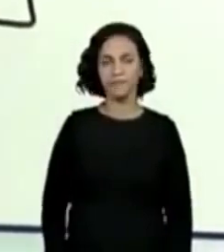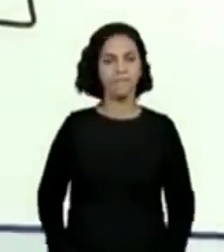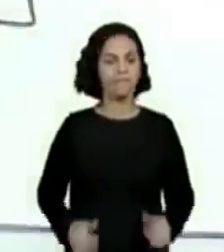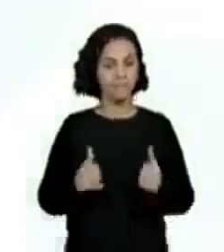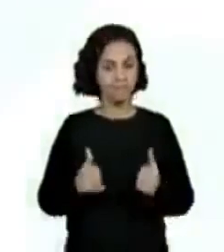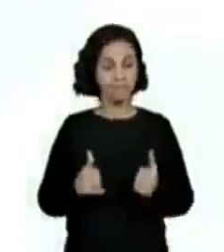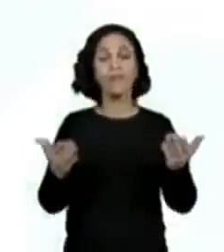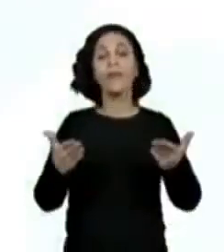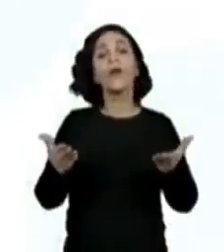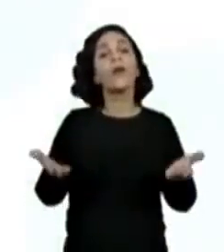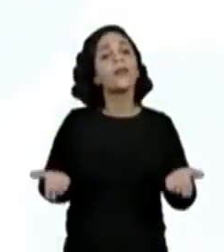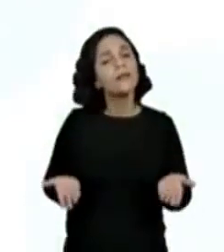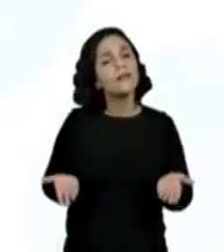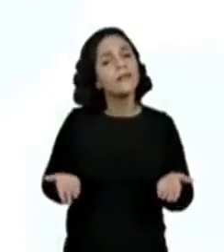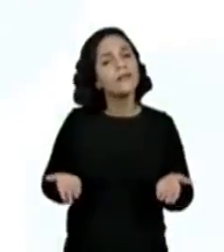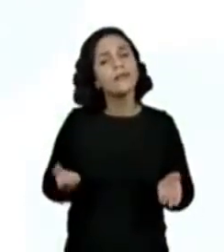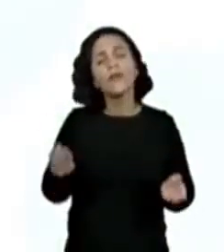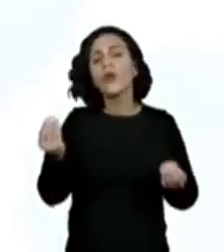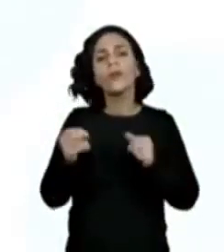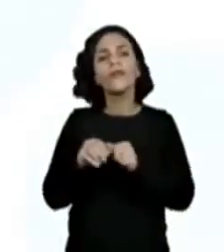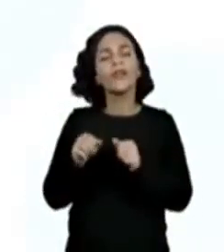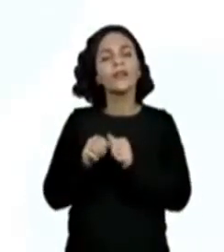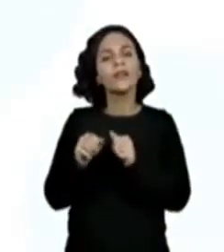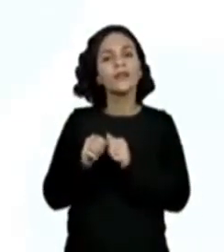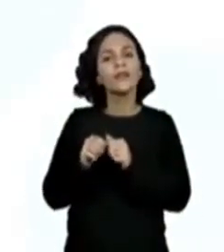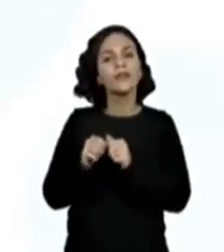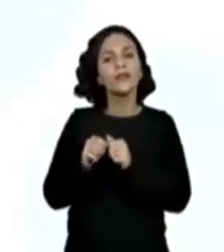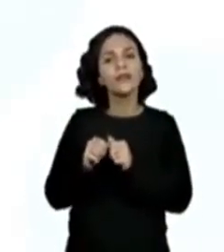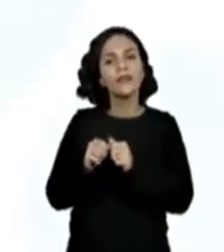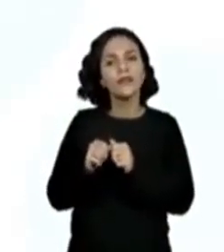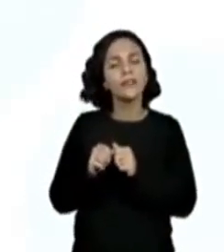E aí, o que a gente faz agora?